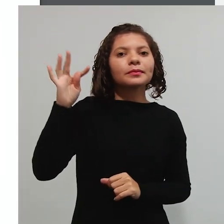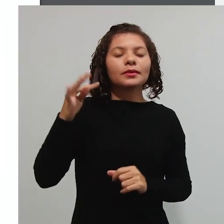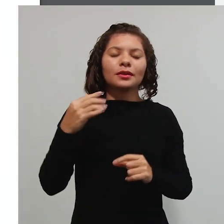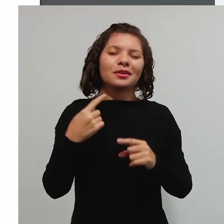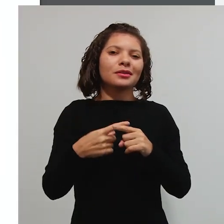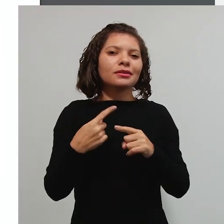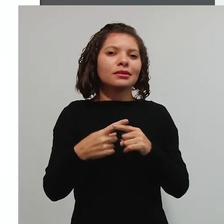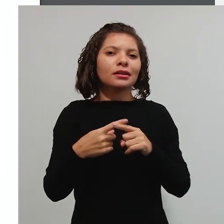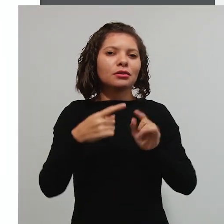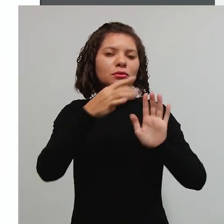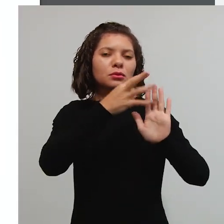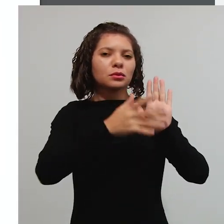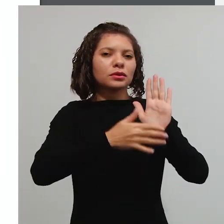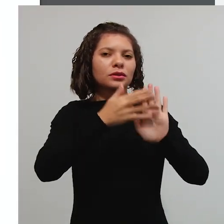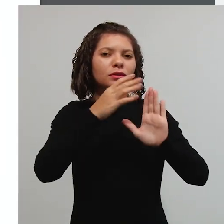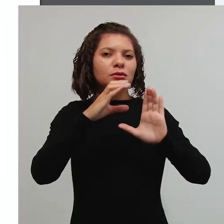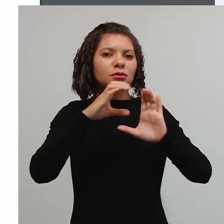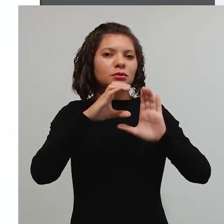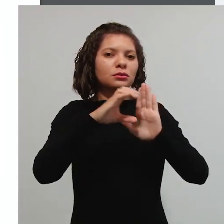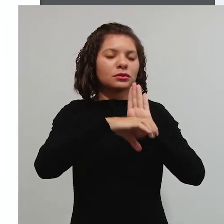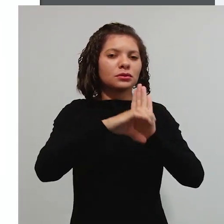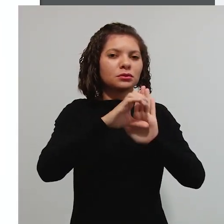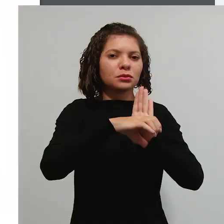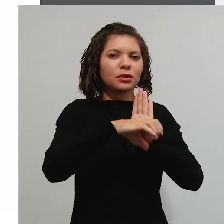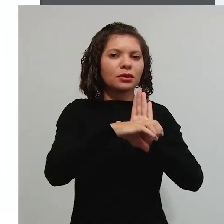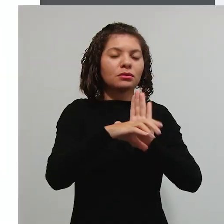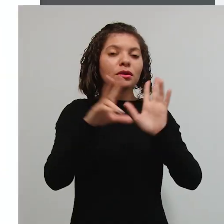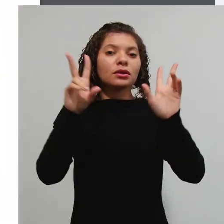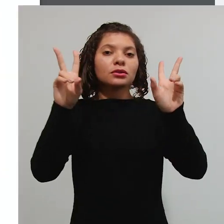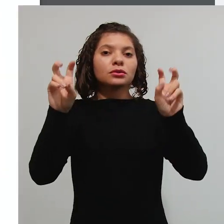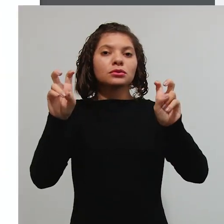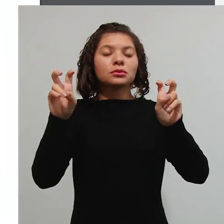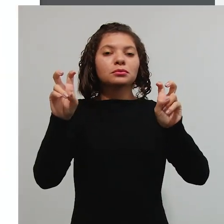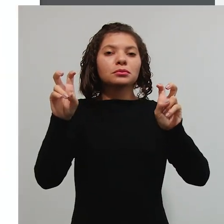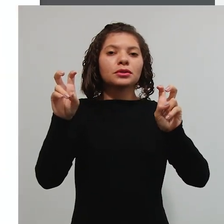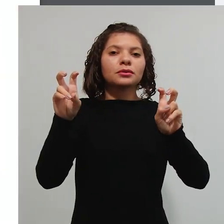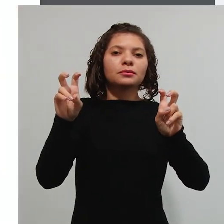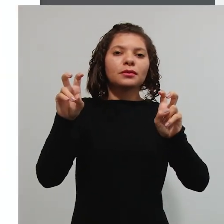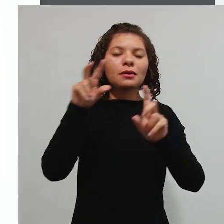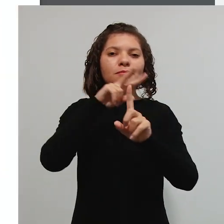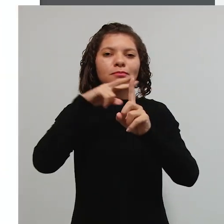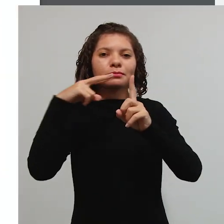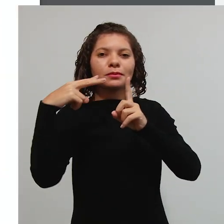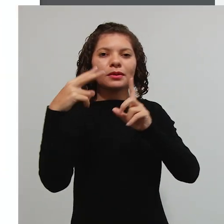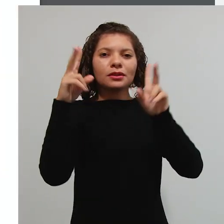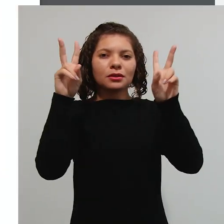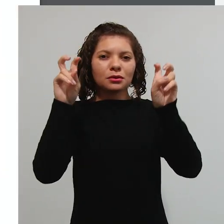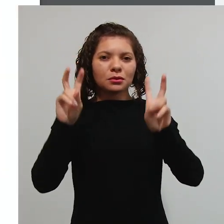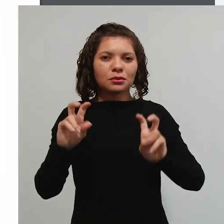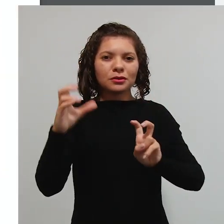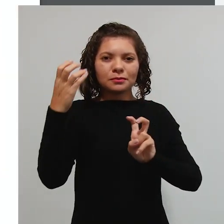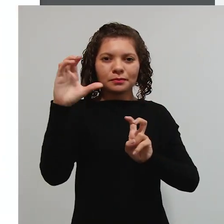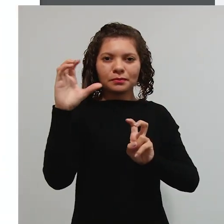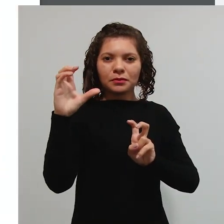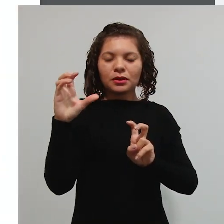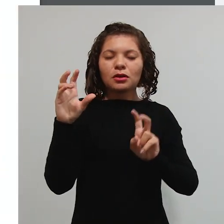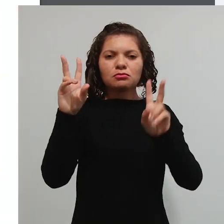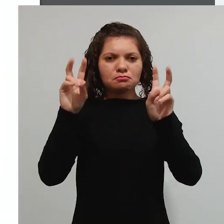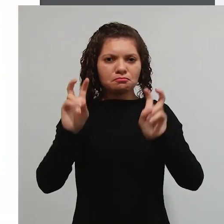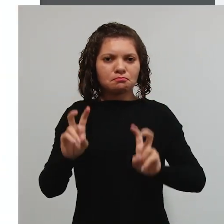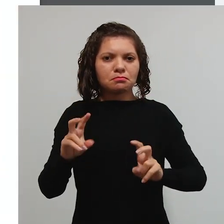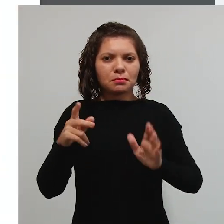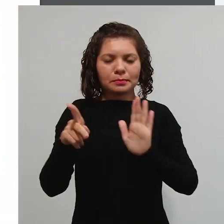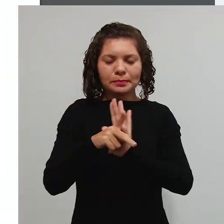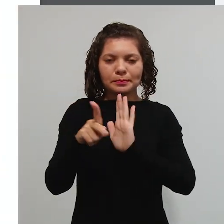roteiro conceitual é uma caracterização sobre a perspectiva teórico-científica dos temas que você vai trabalhar na